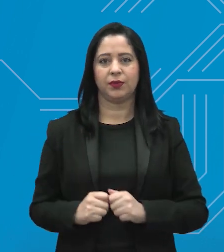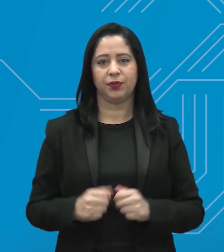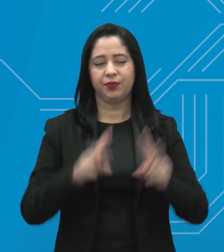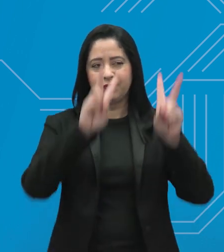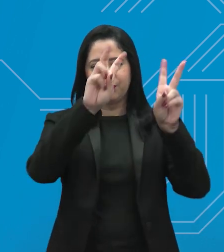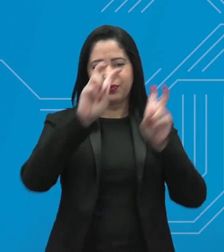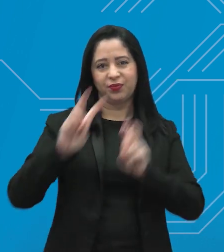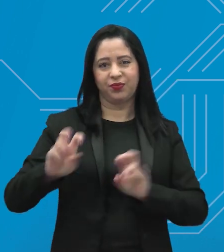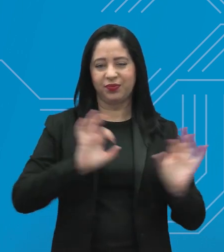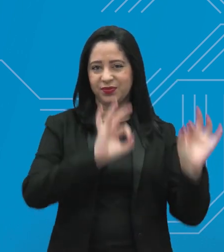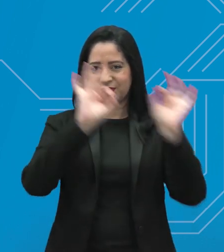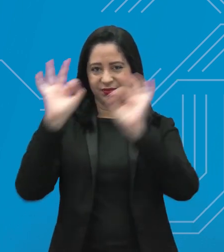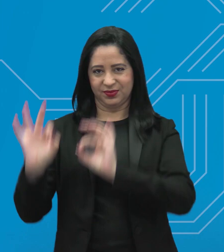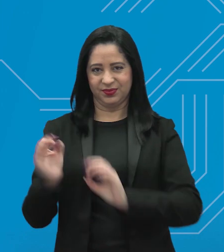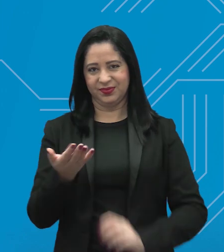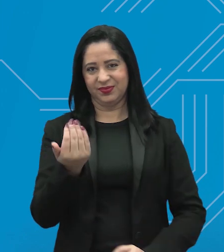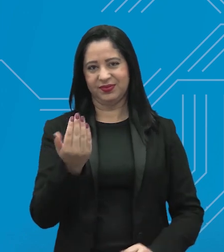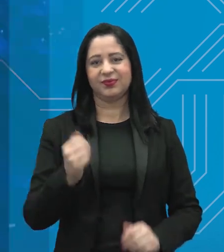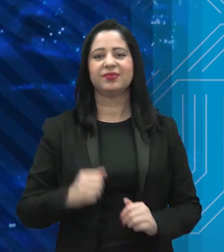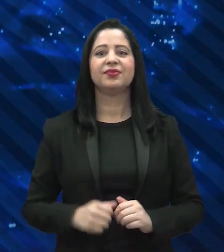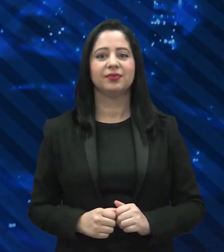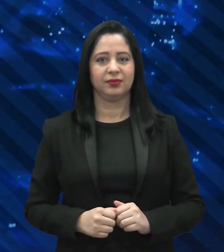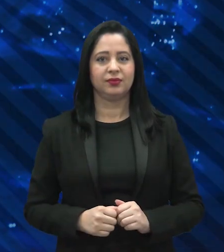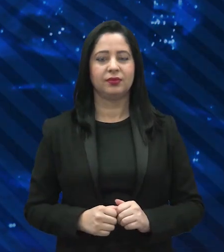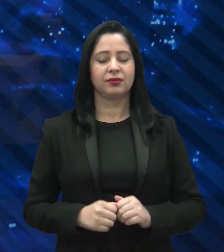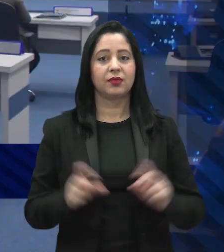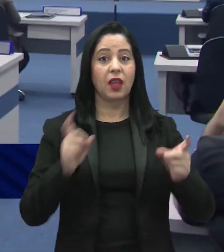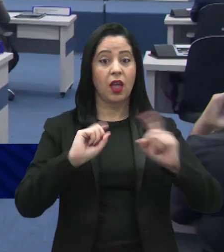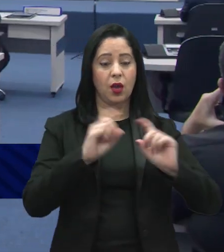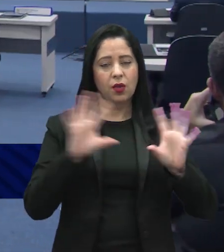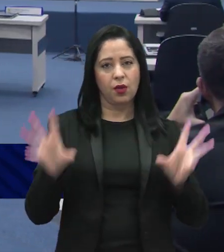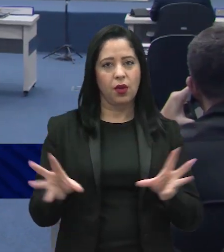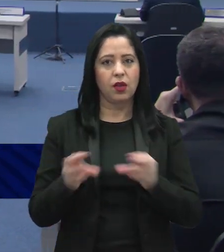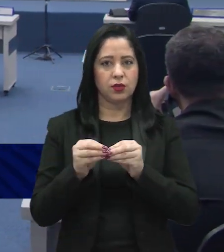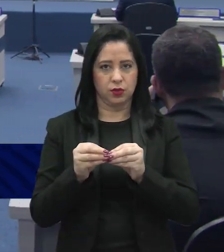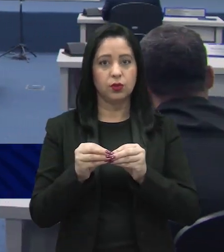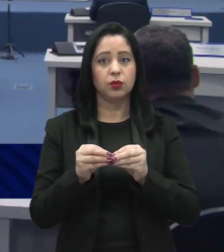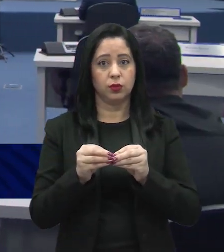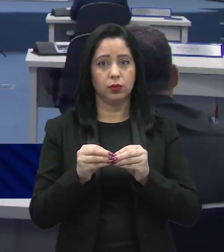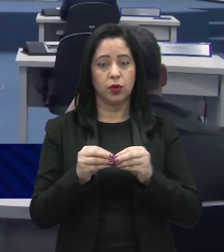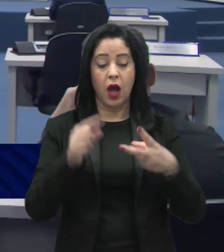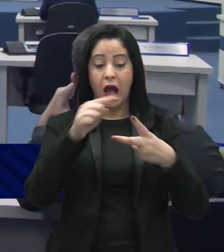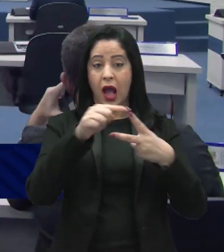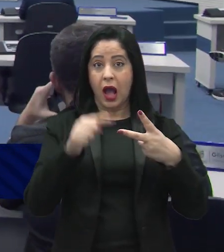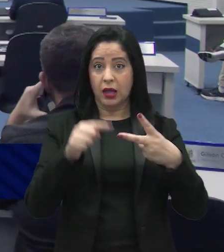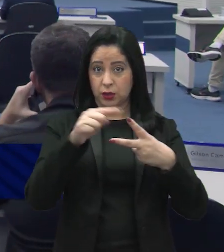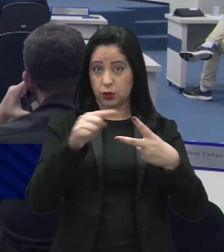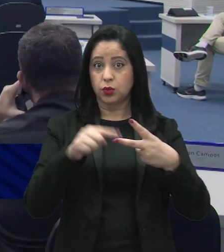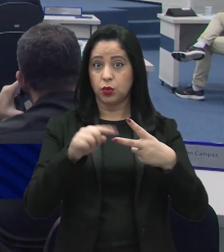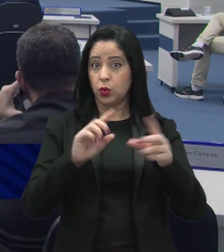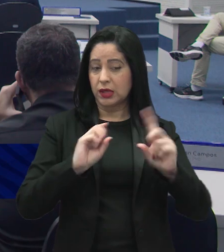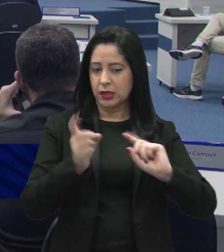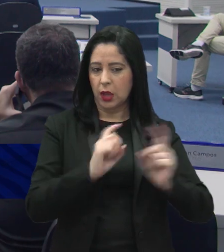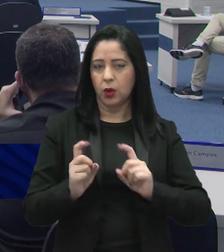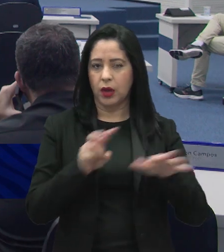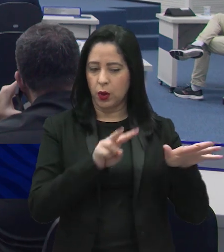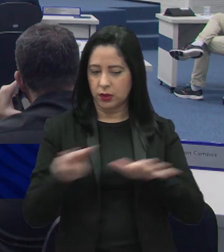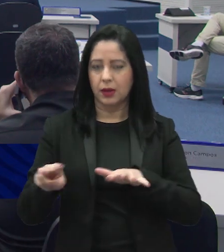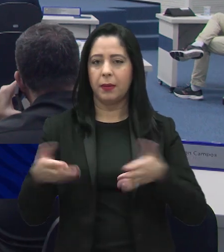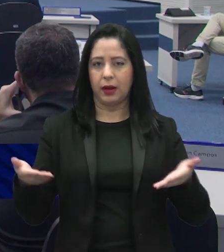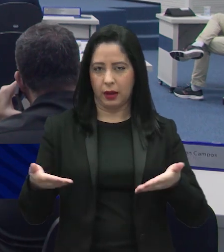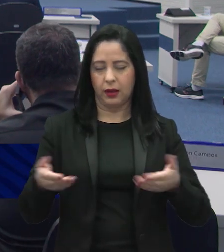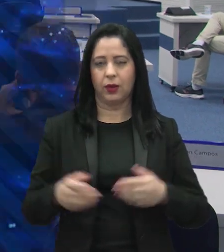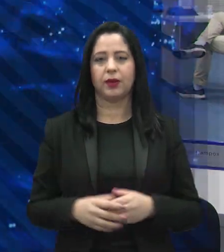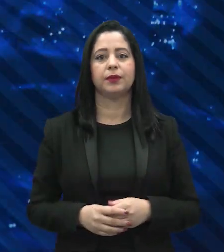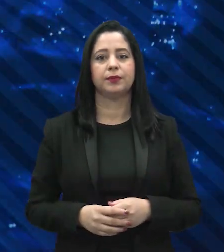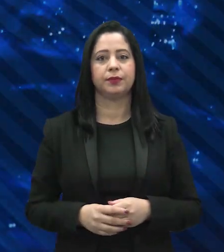Campos. Vamos aos destaques da edição de hoje? Balanço da sessão. Confira o balanço das 2 sessões realizadas nessa semana